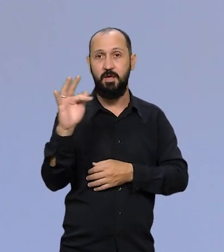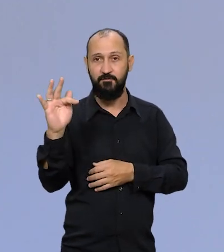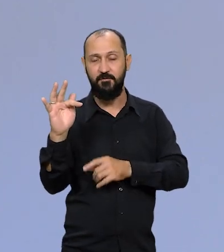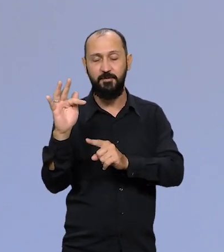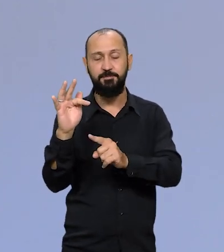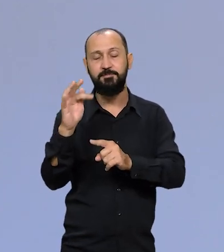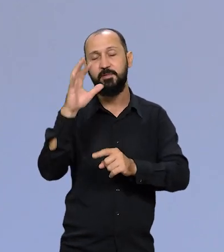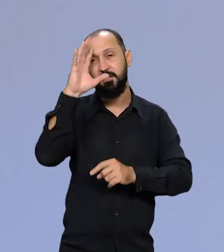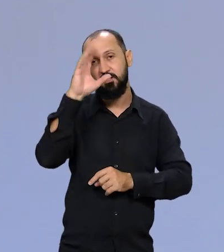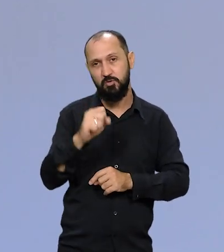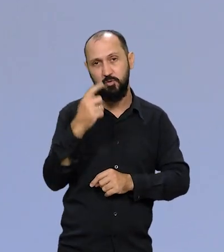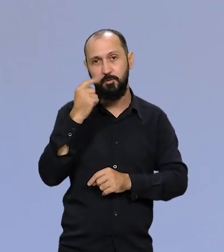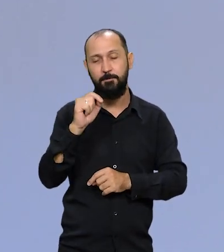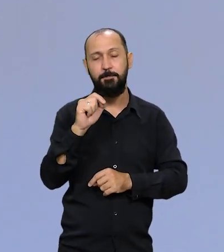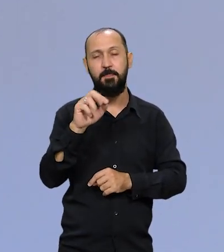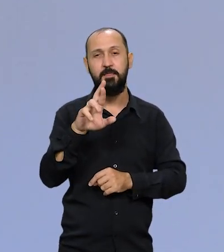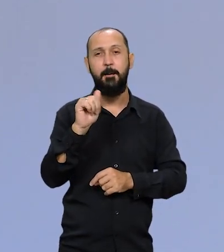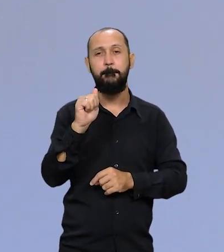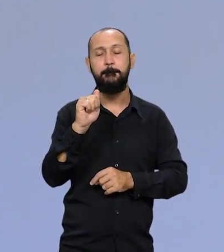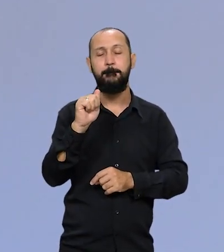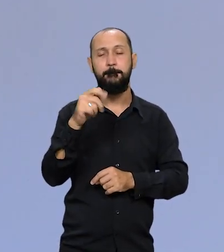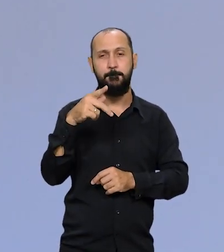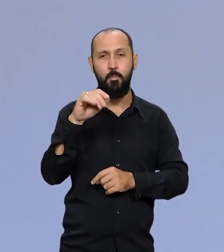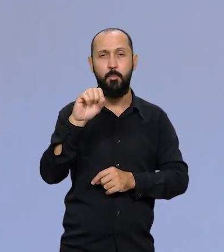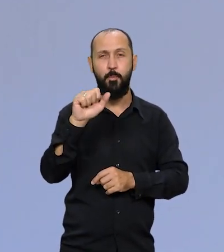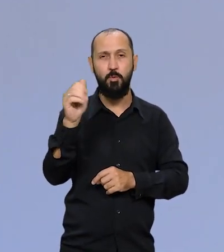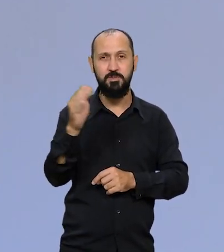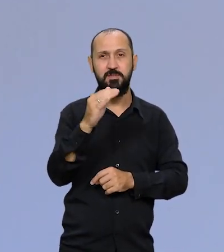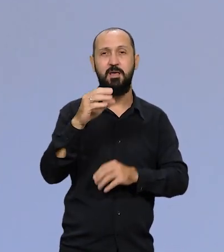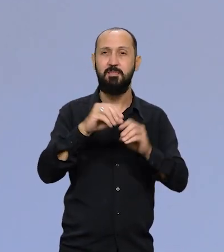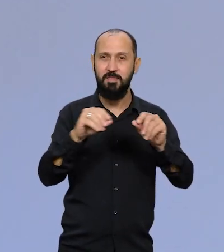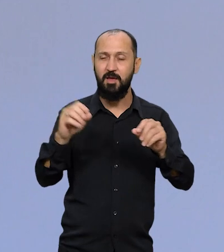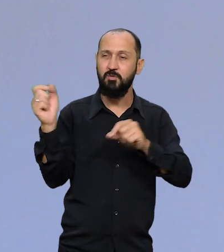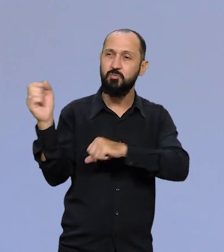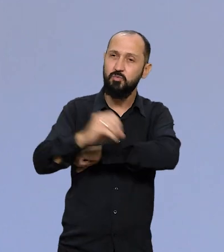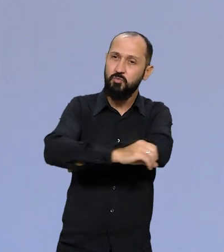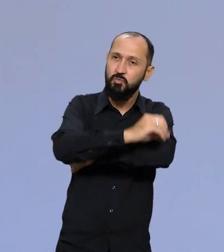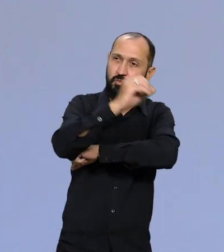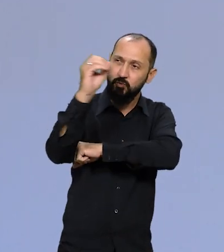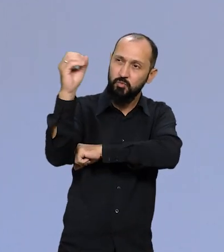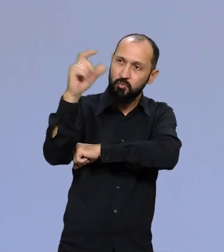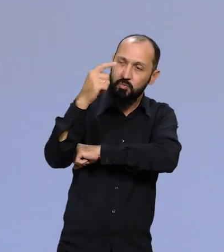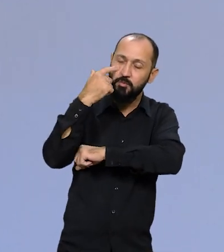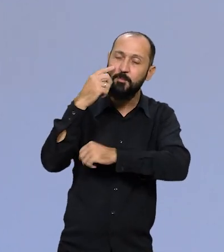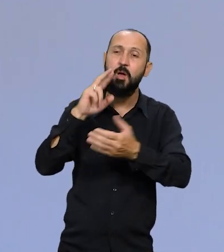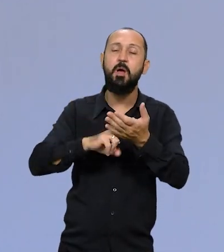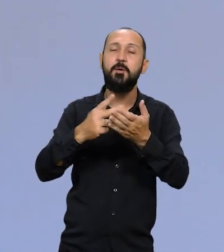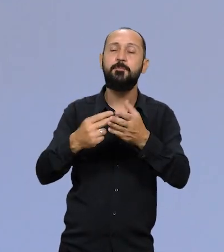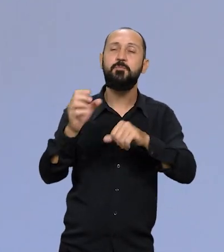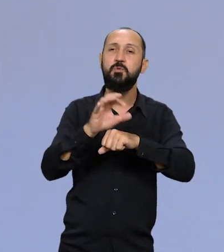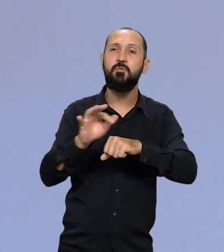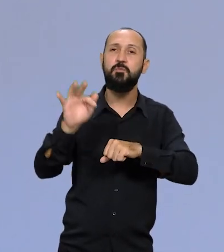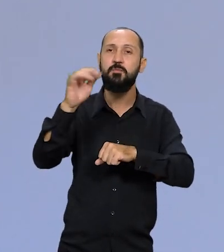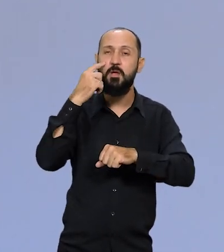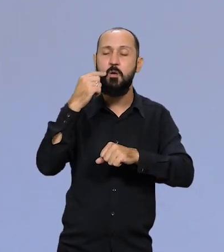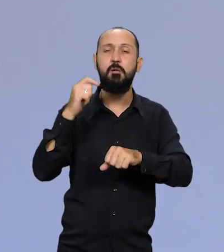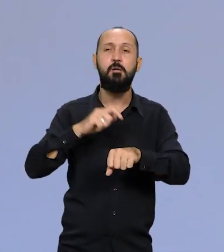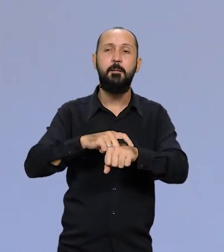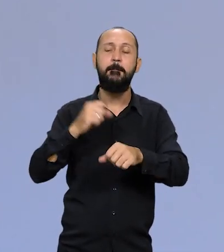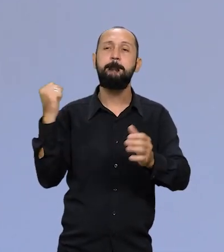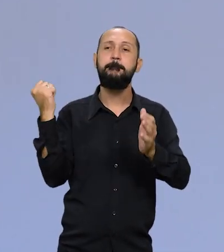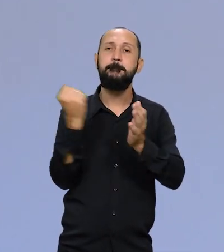questão da demarcação de terras indígenas e passa a interpretar o artigo 231 da Constituição Federal. O que diz esse